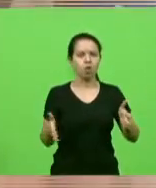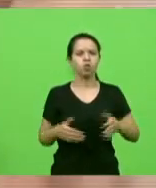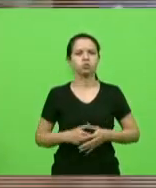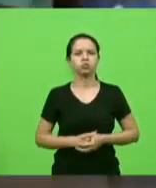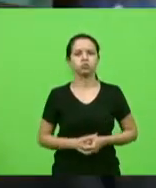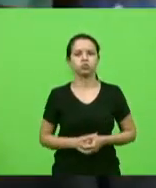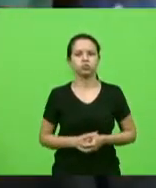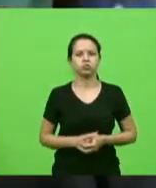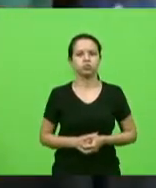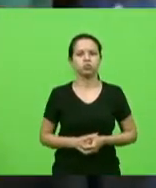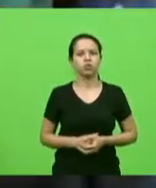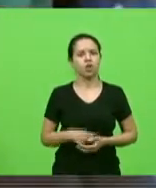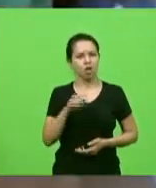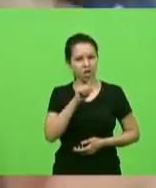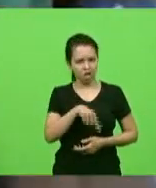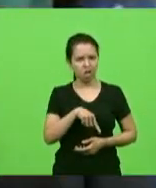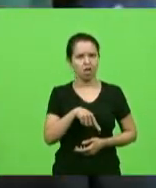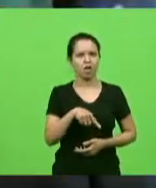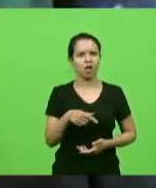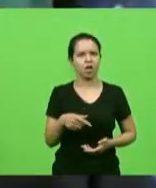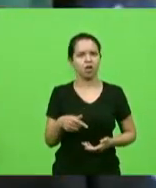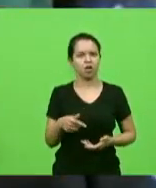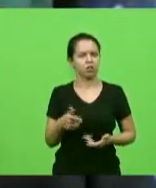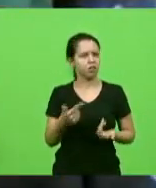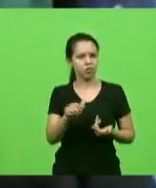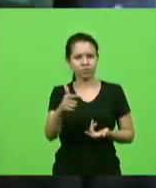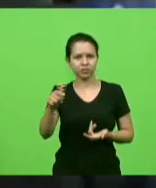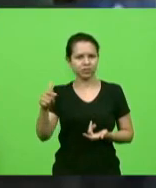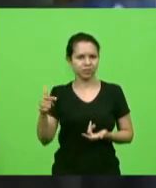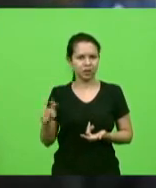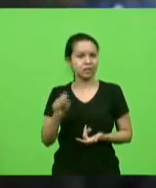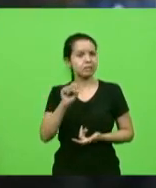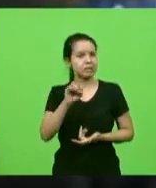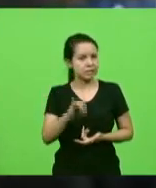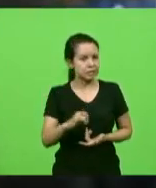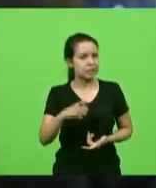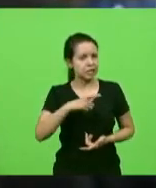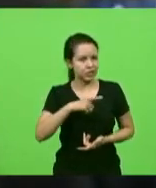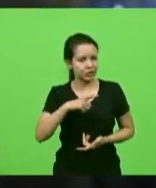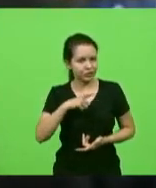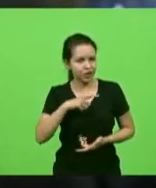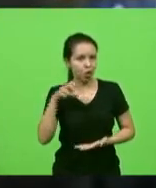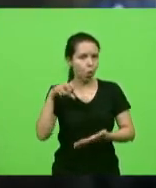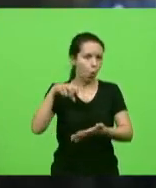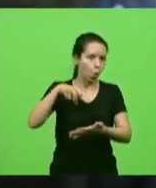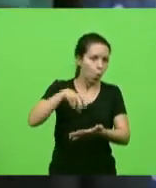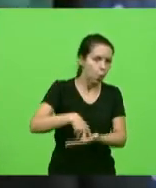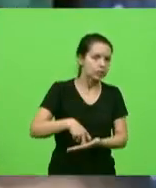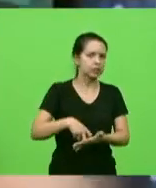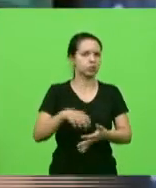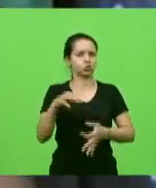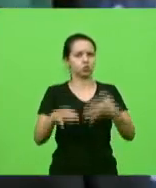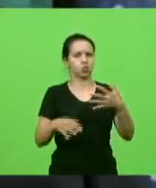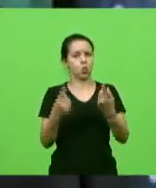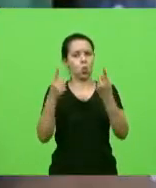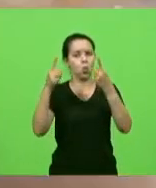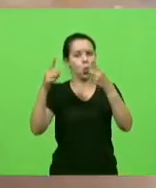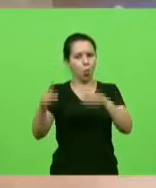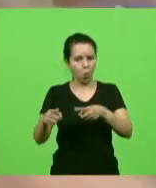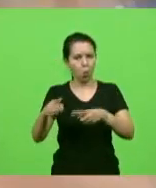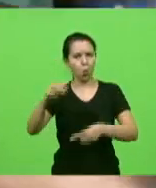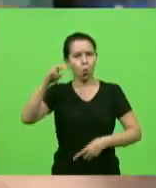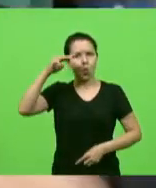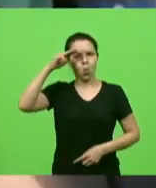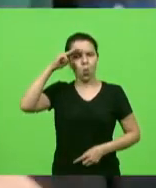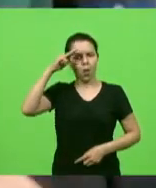isto não configura ele pode ser uma que se houver alguma condenação judicial outro gravar o